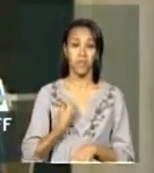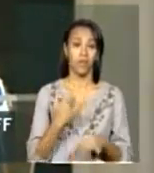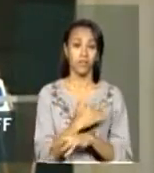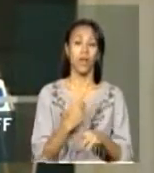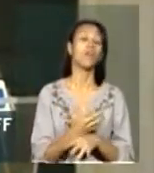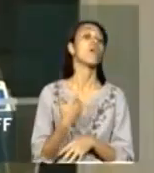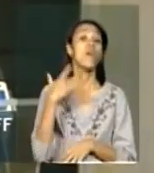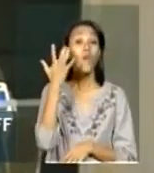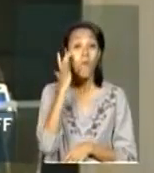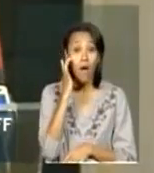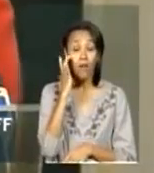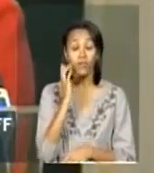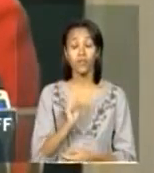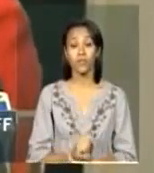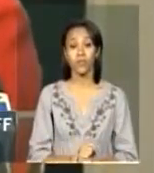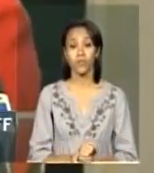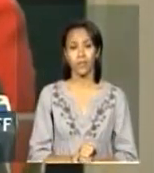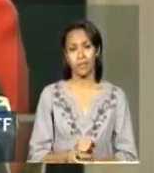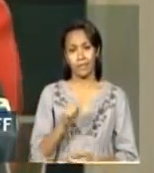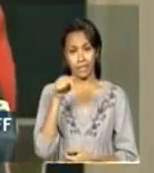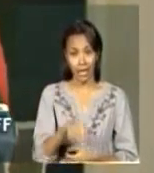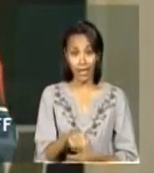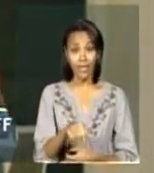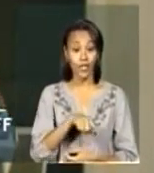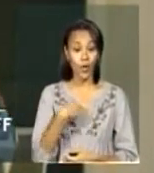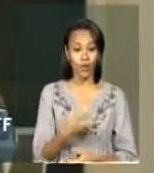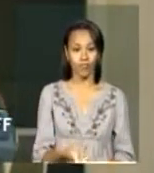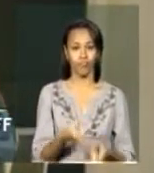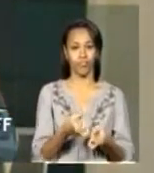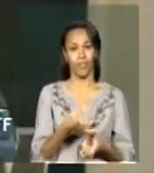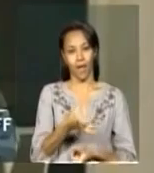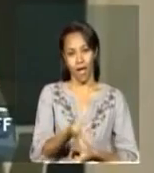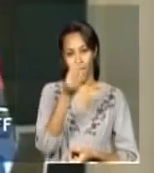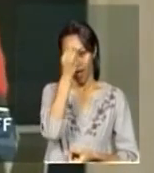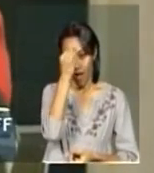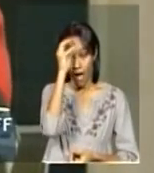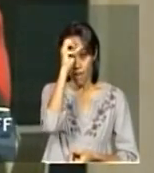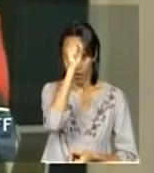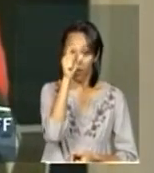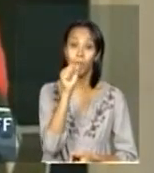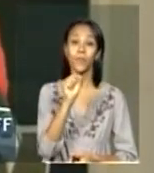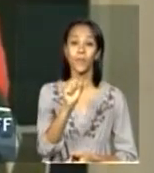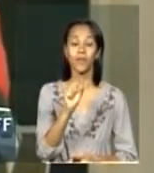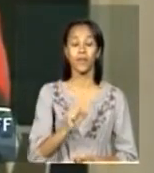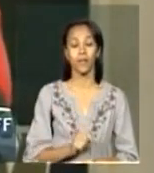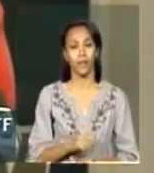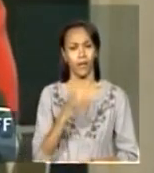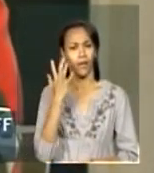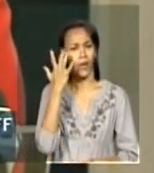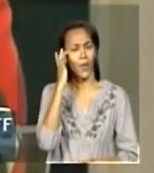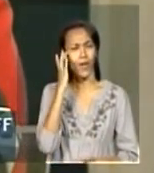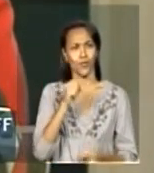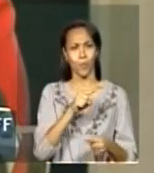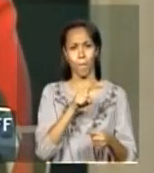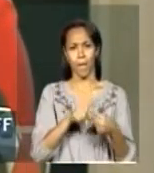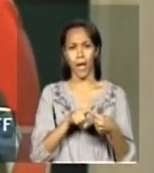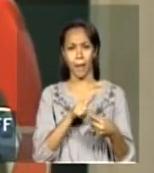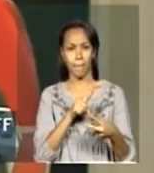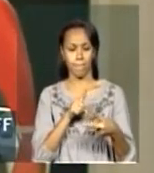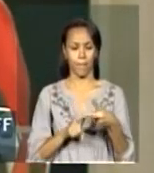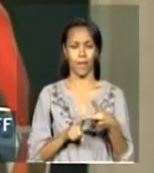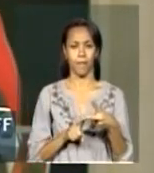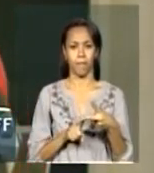Então, eu acho que daqui nós vamos levar dois, eu acho assim, dois